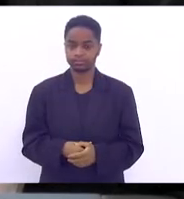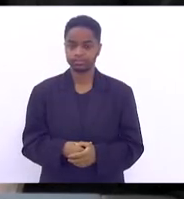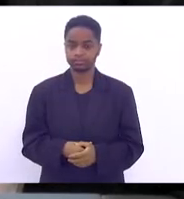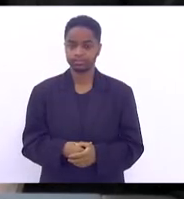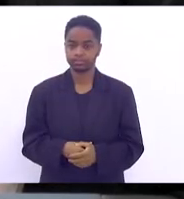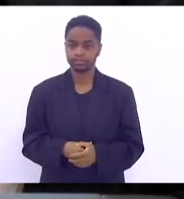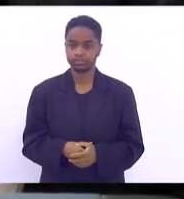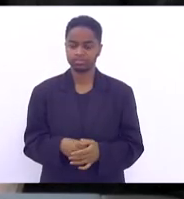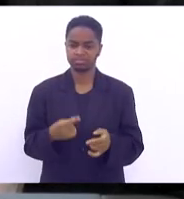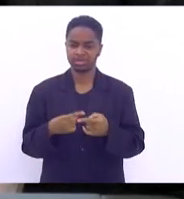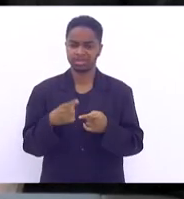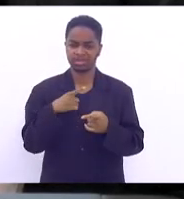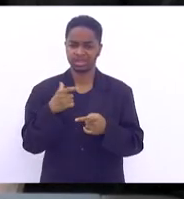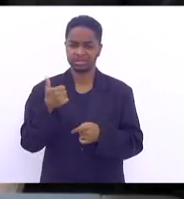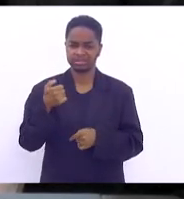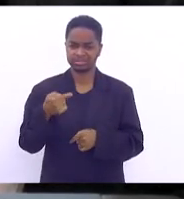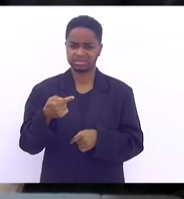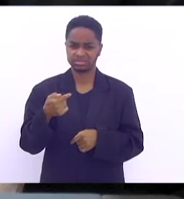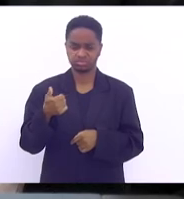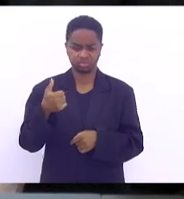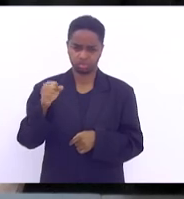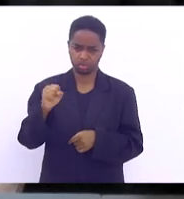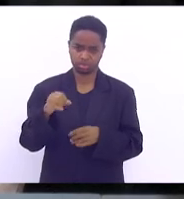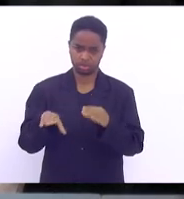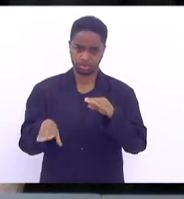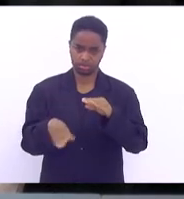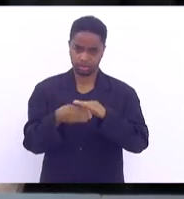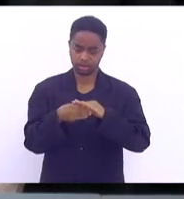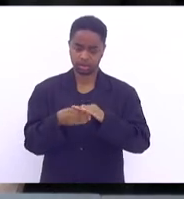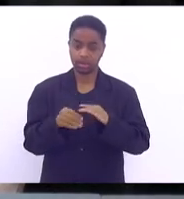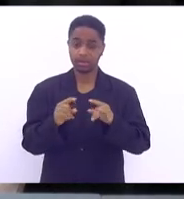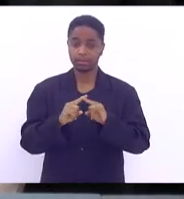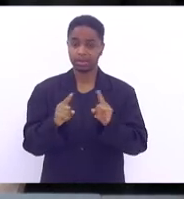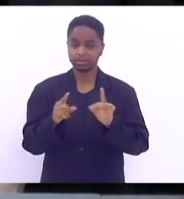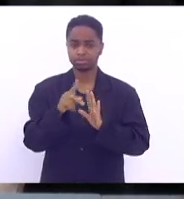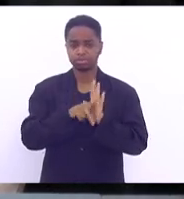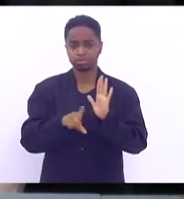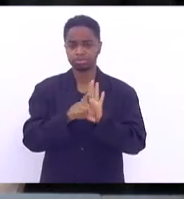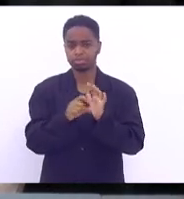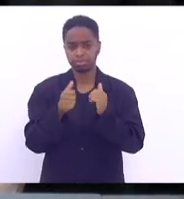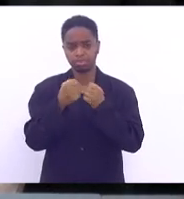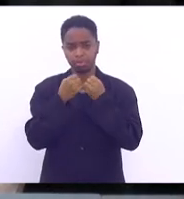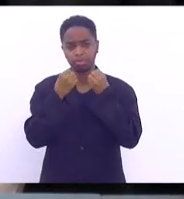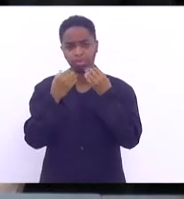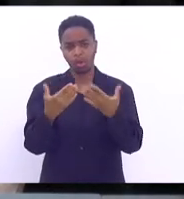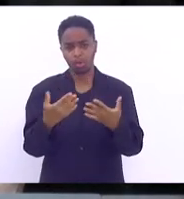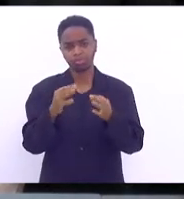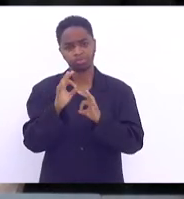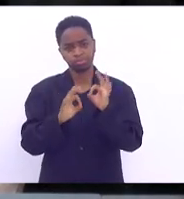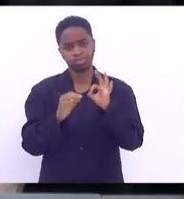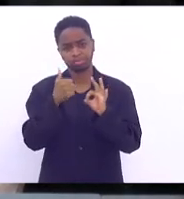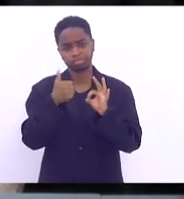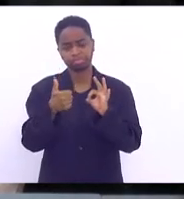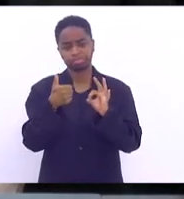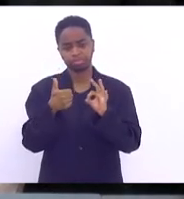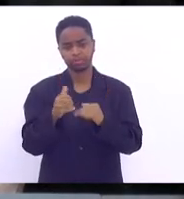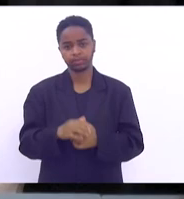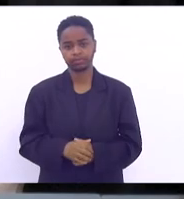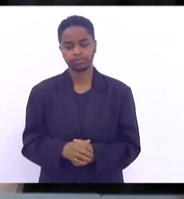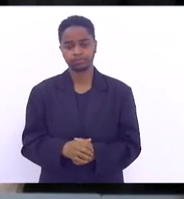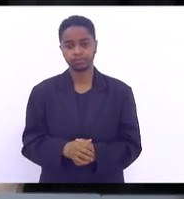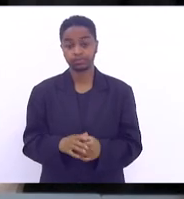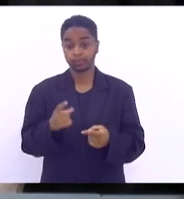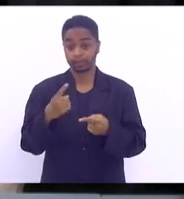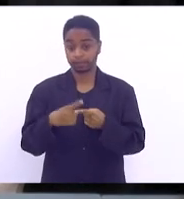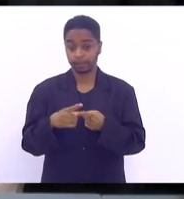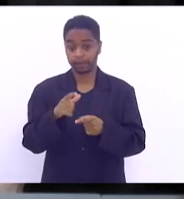recebeu, sei lá, 17, 18 emendas, mas é um projeto muito bom, muito bem feito, porque quem